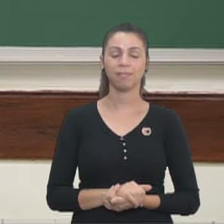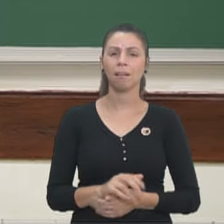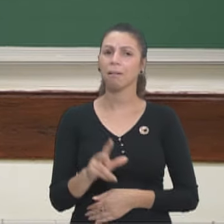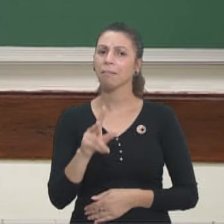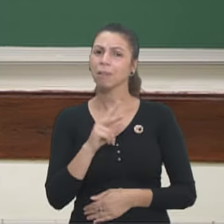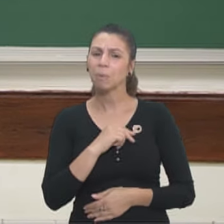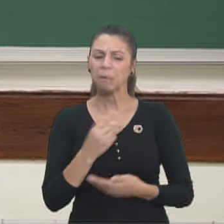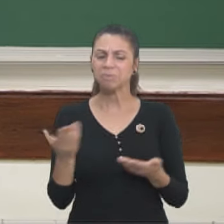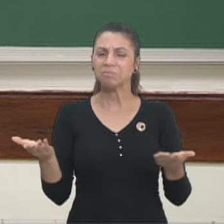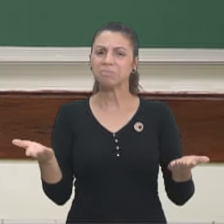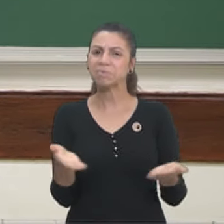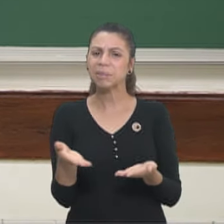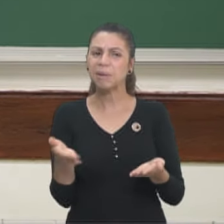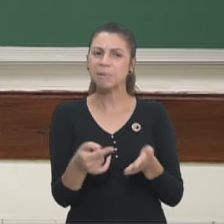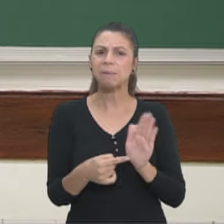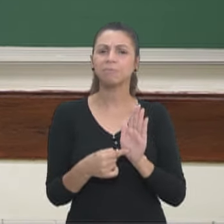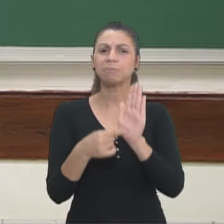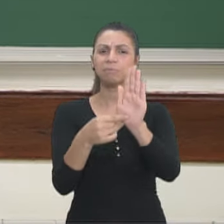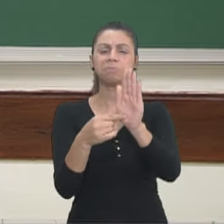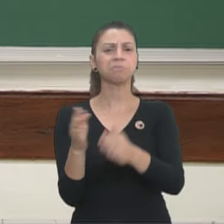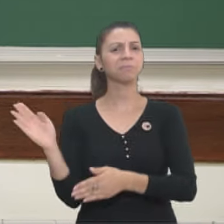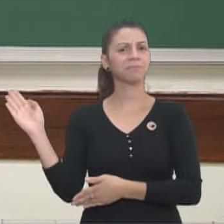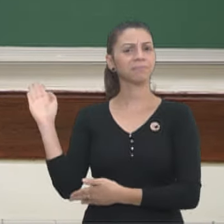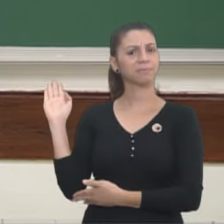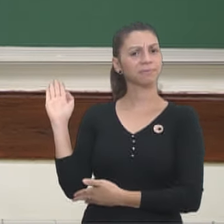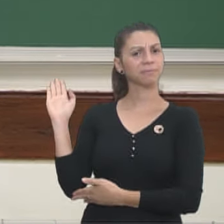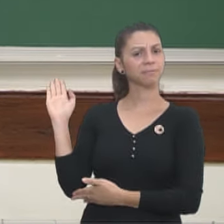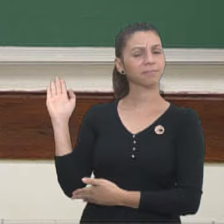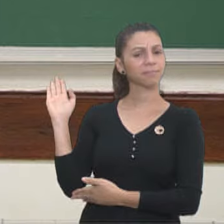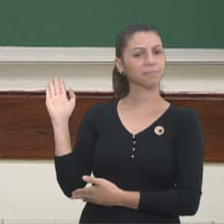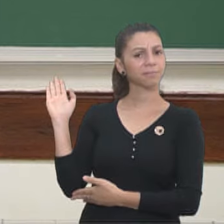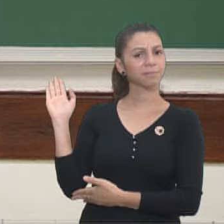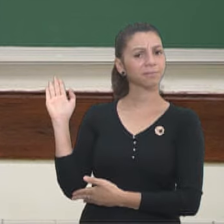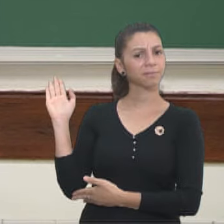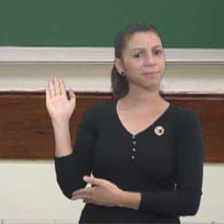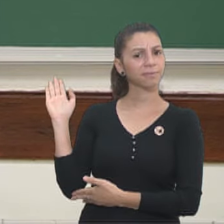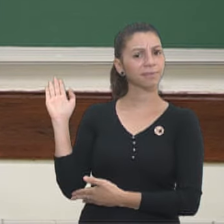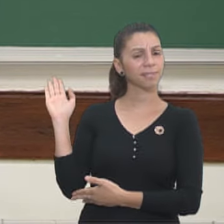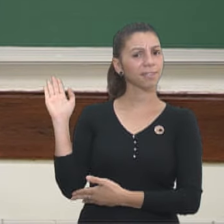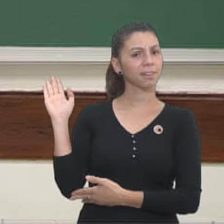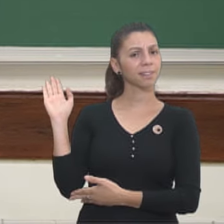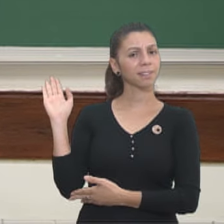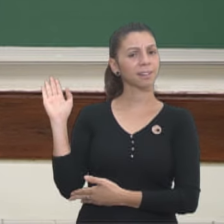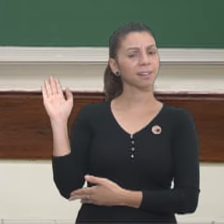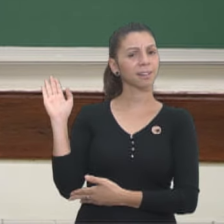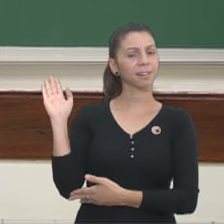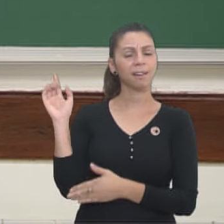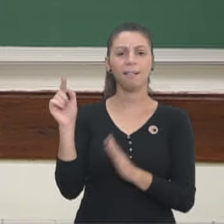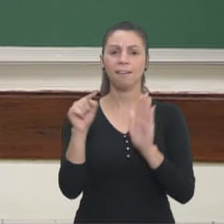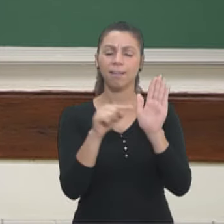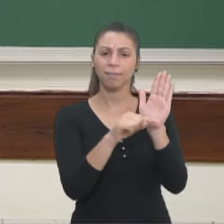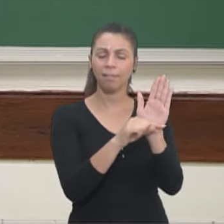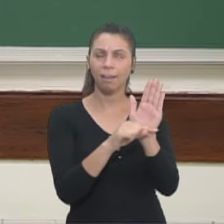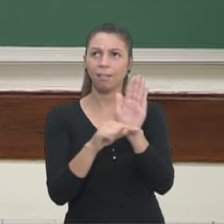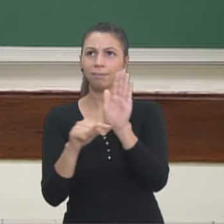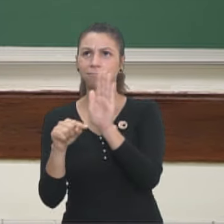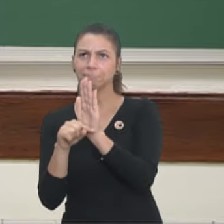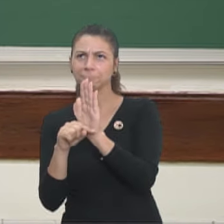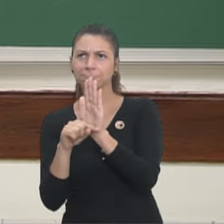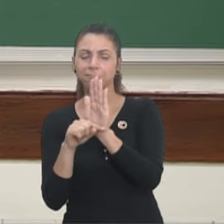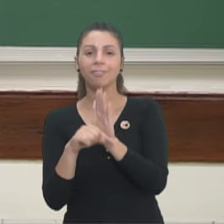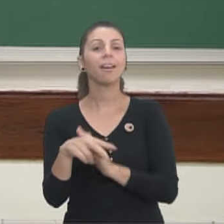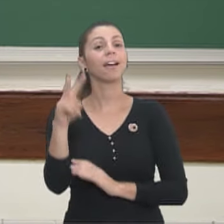e agora? O que está aparecendo aqui nesses aqui? Sinais de associação. Ah, eu